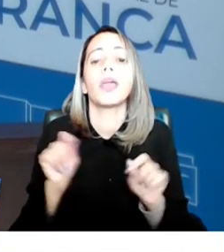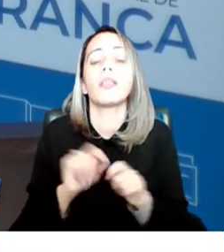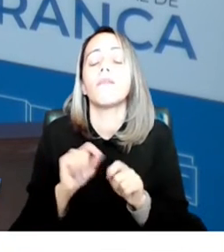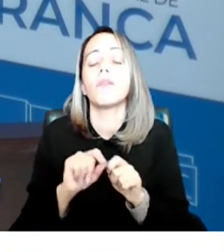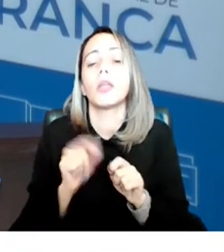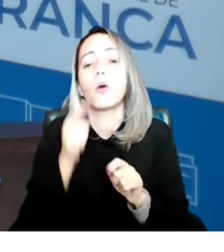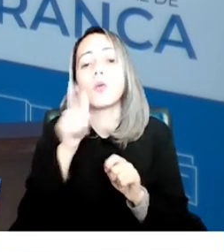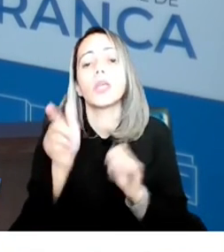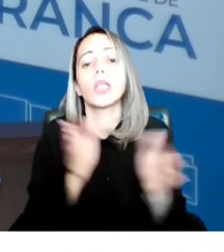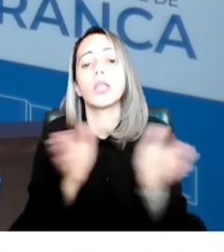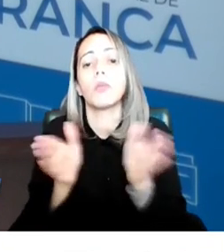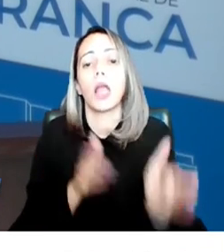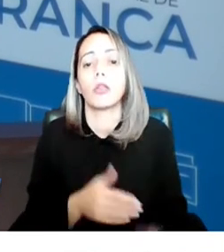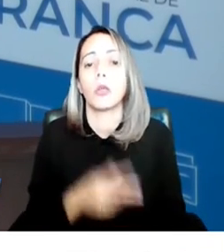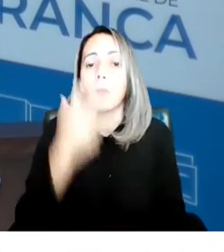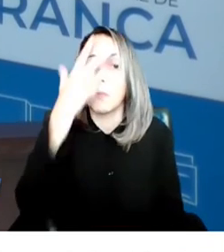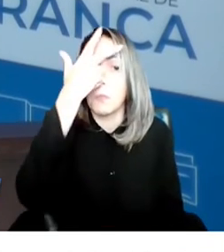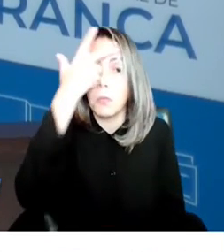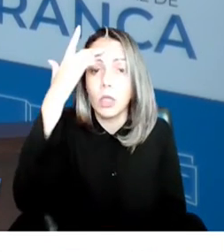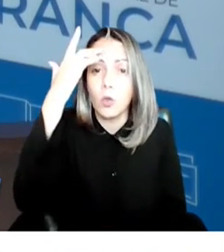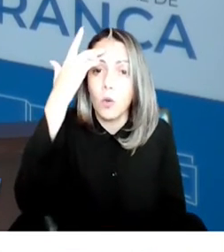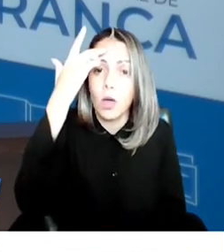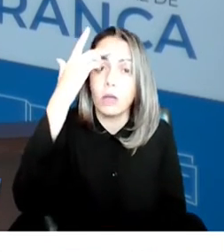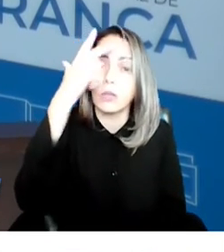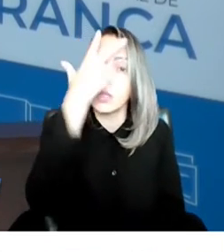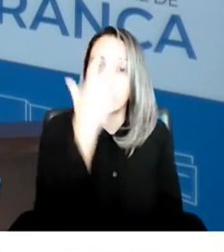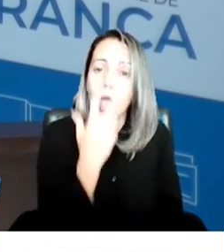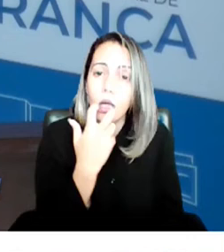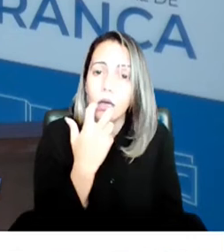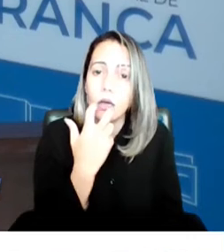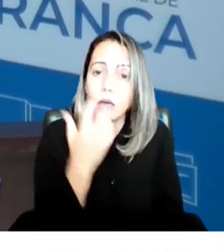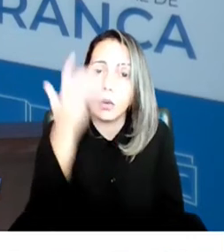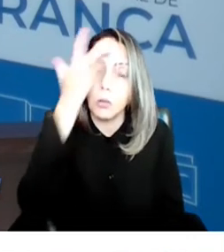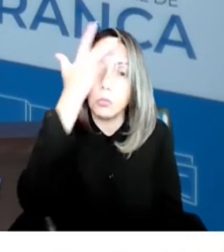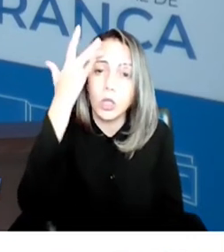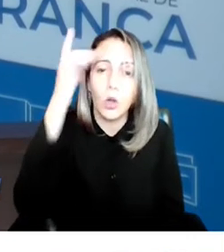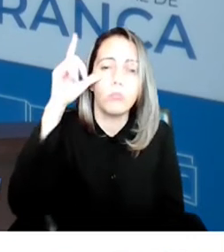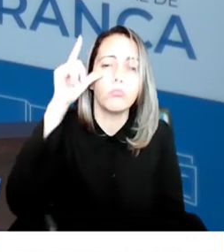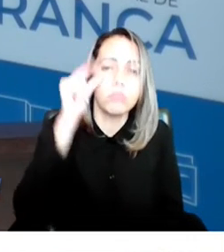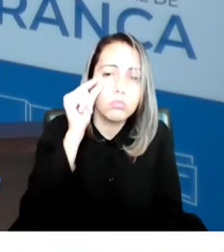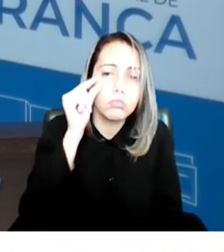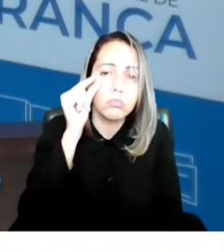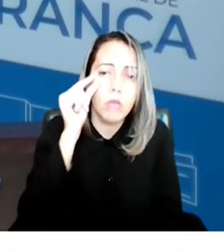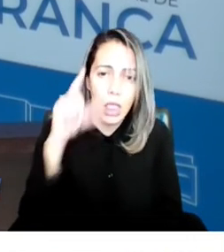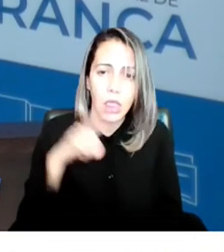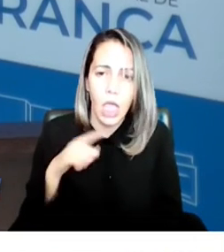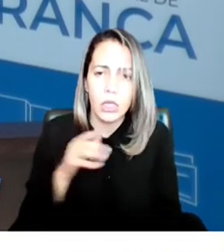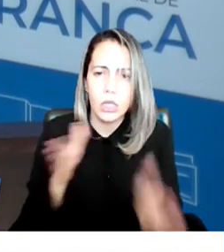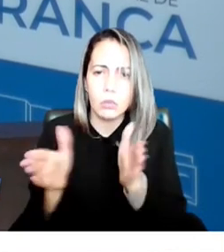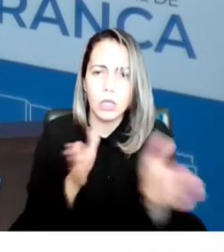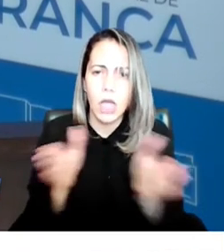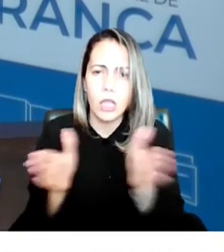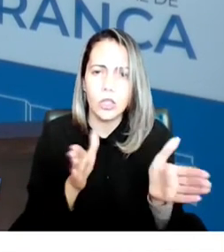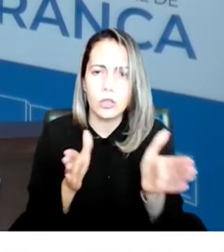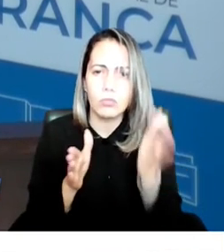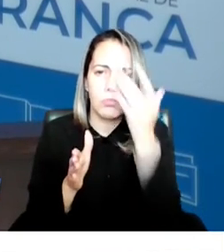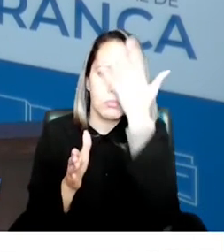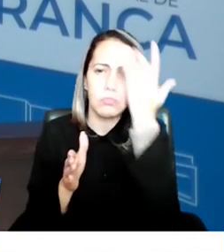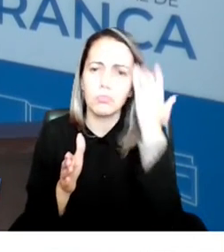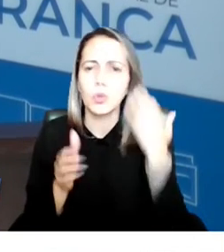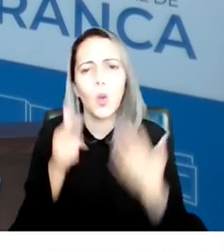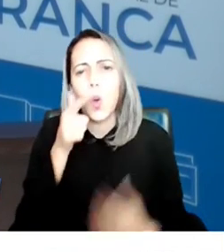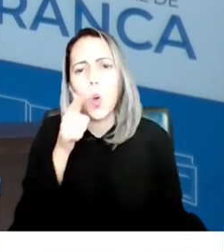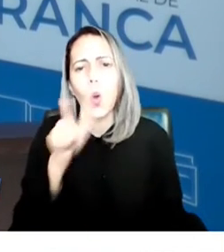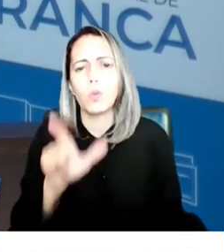deficientes visuais que não conseguem sair das suas casas para ir se consultar ou conseguir